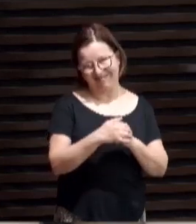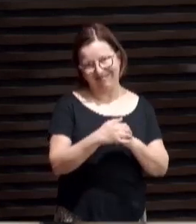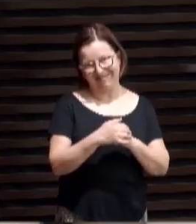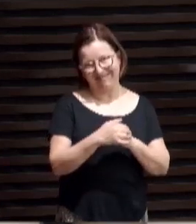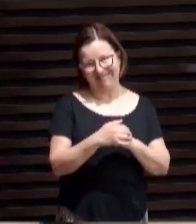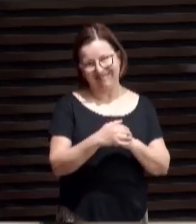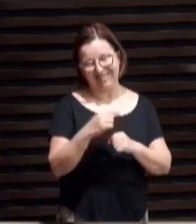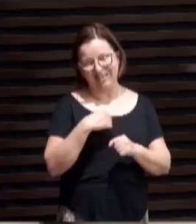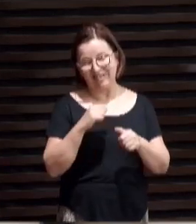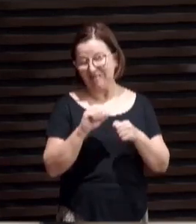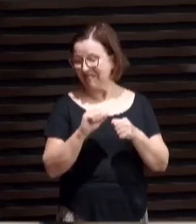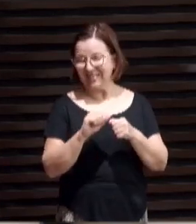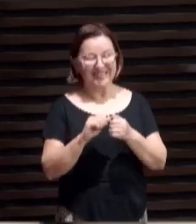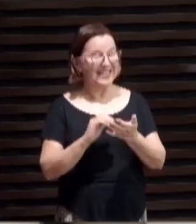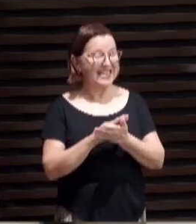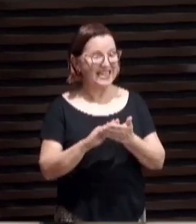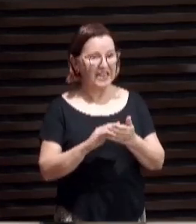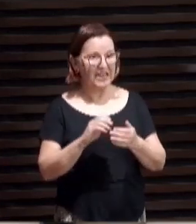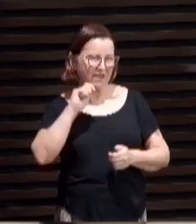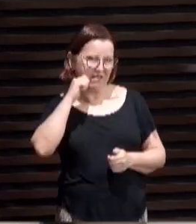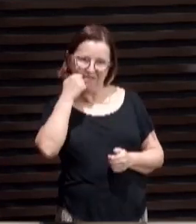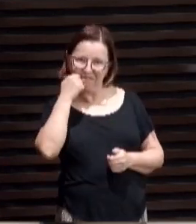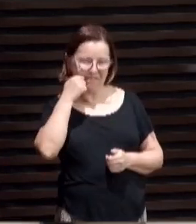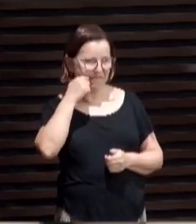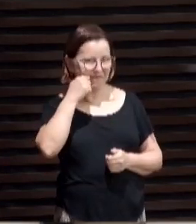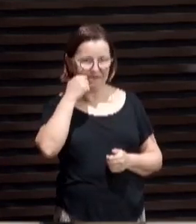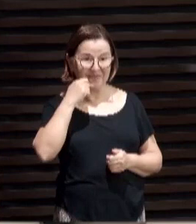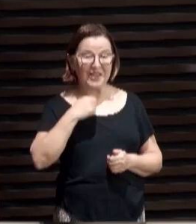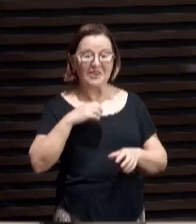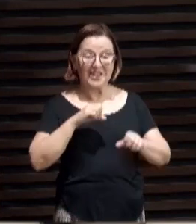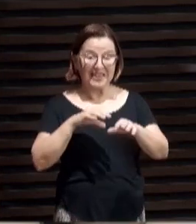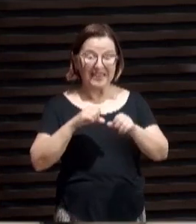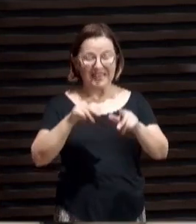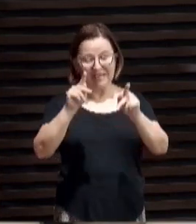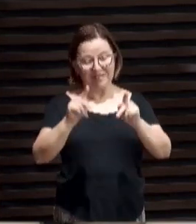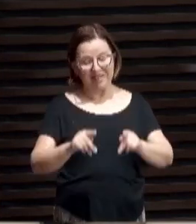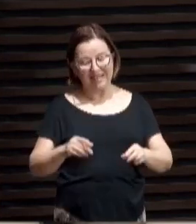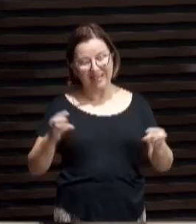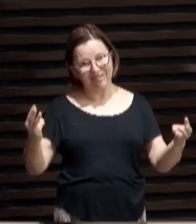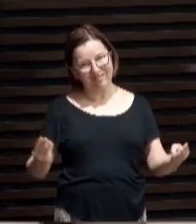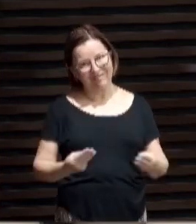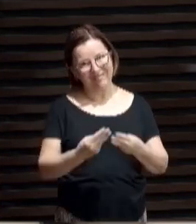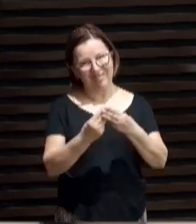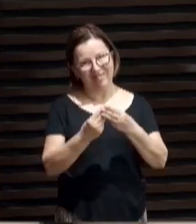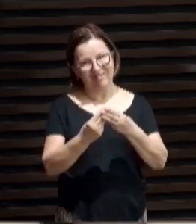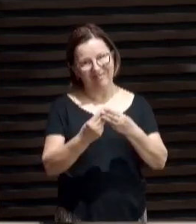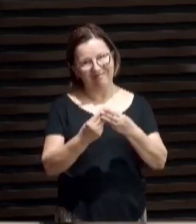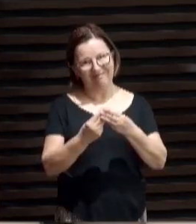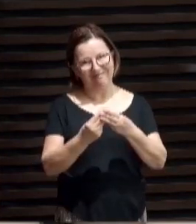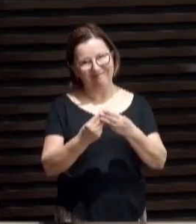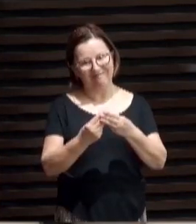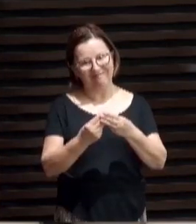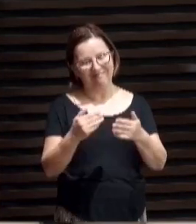Eu não faço nada em segredo. Eu ensinei na presença dos judeus, tanto nas sinagogas quanto no